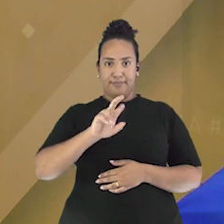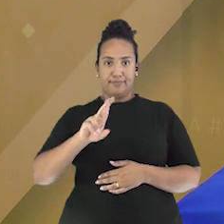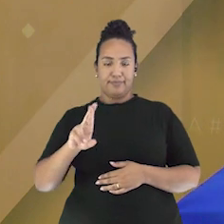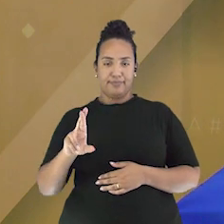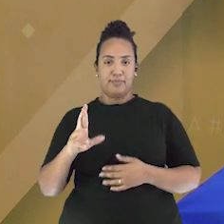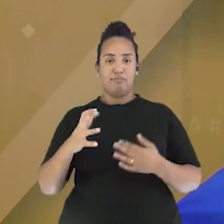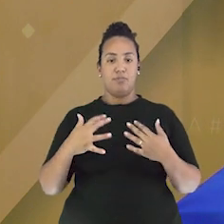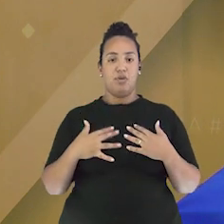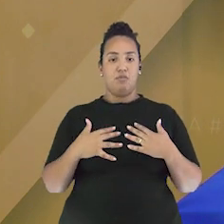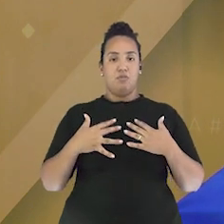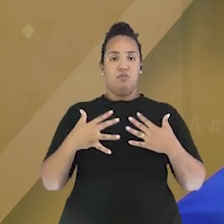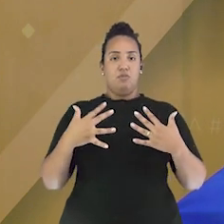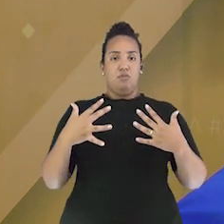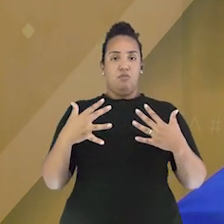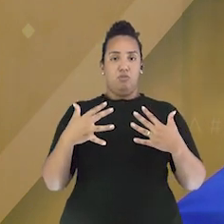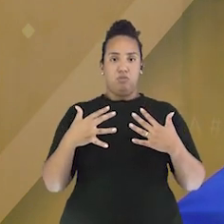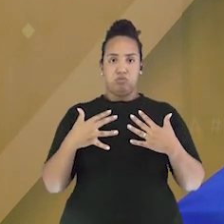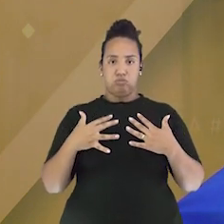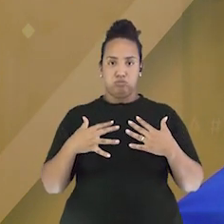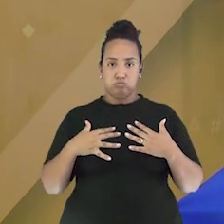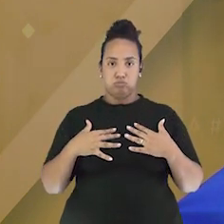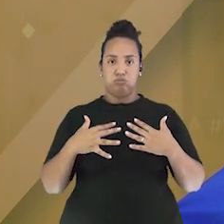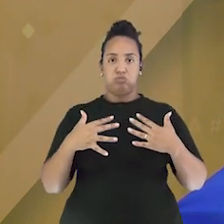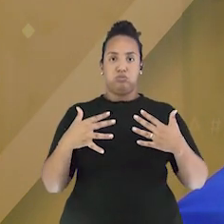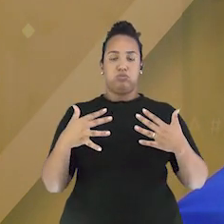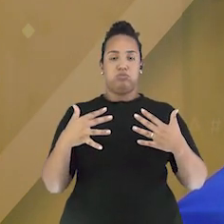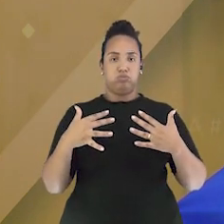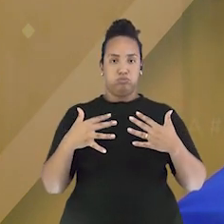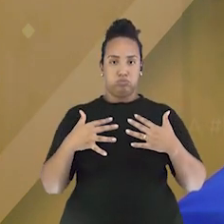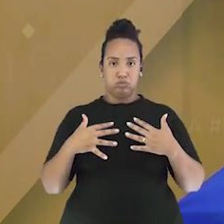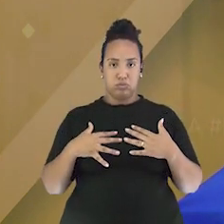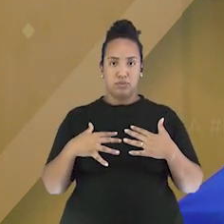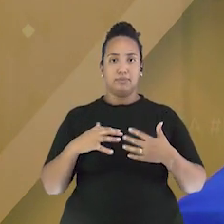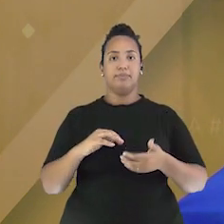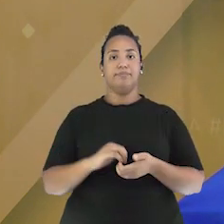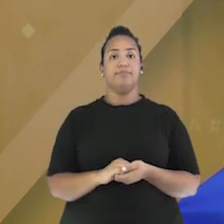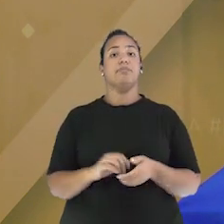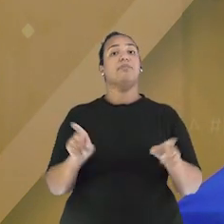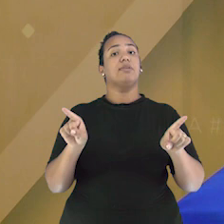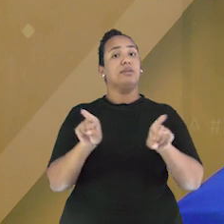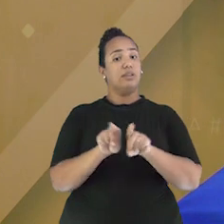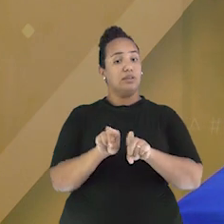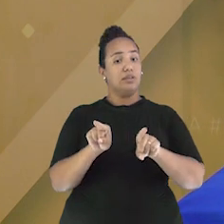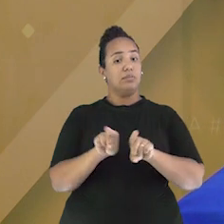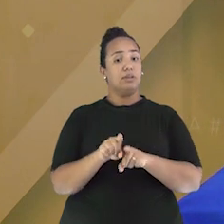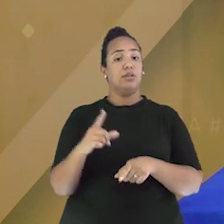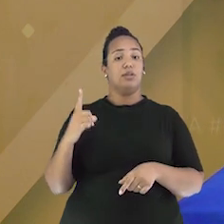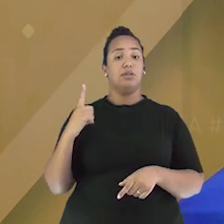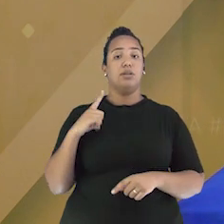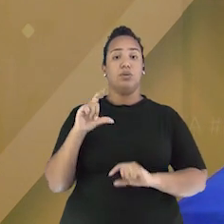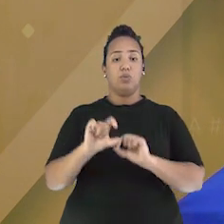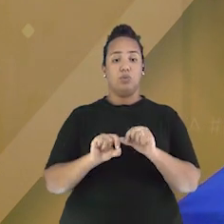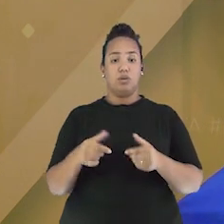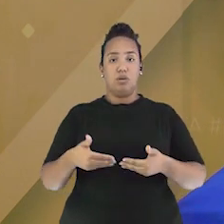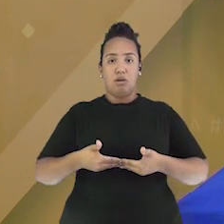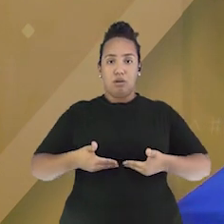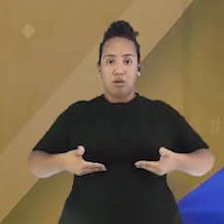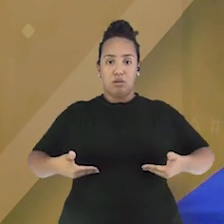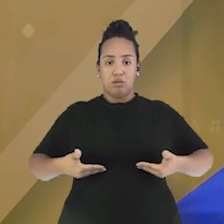Eles puxam o ar e expulsam o ar. E temos também, aqui embaixo, logo abaixo